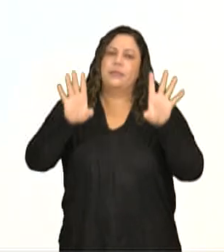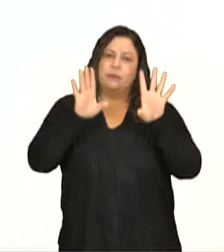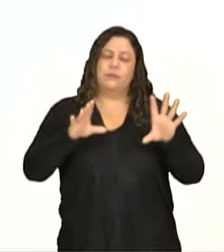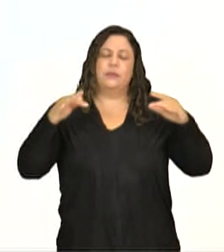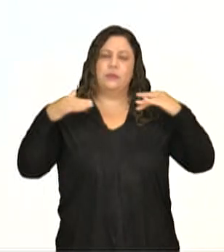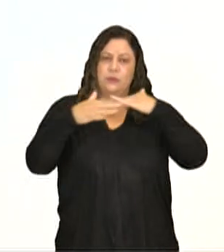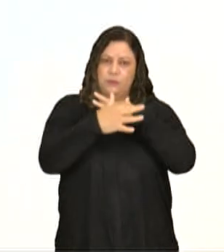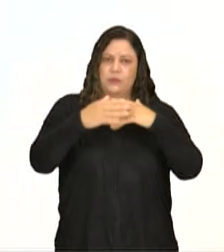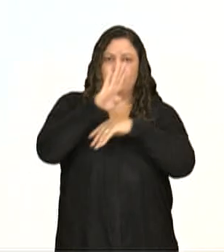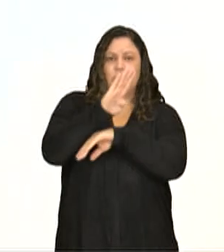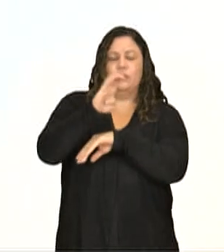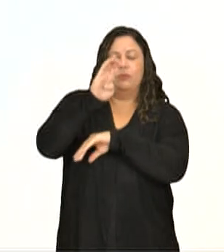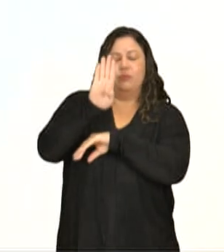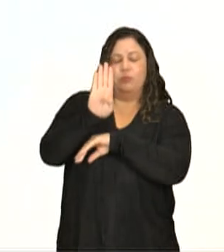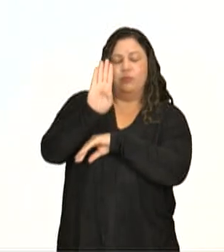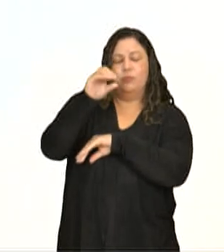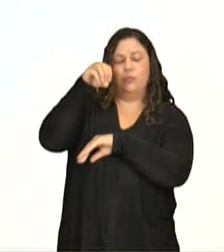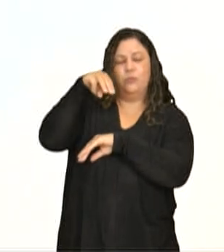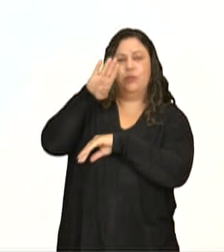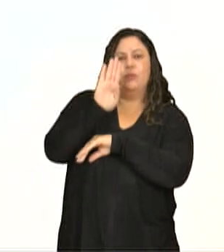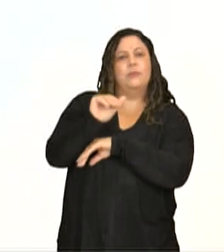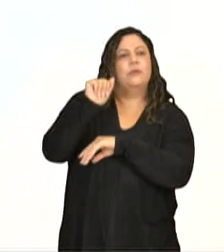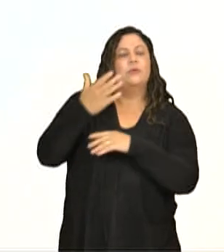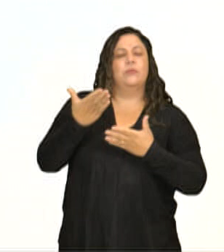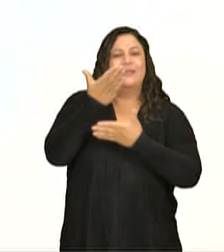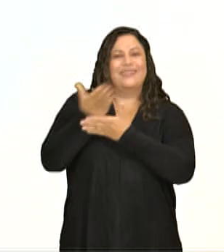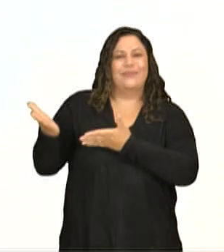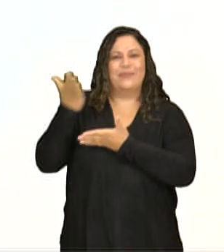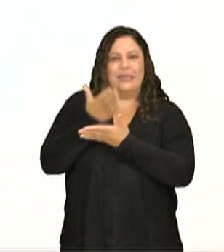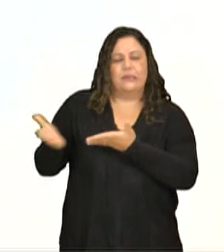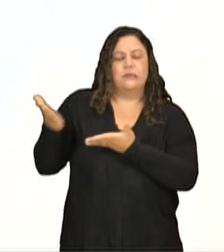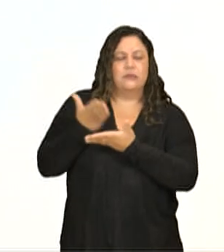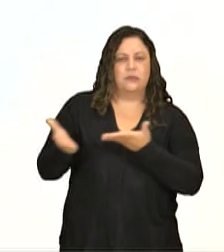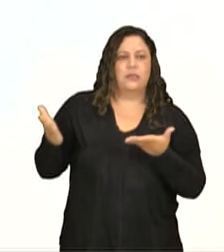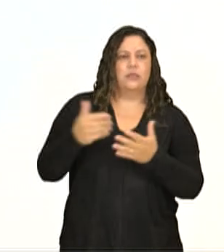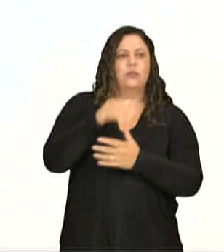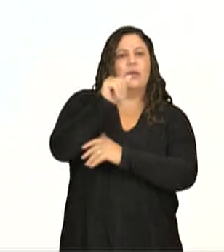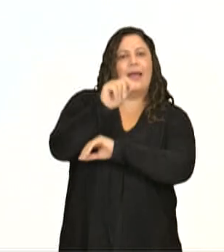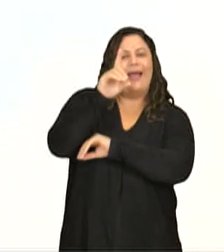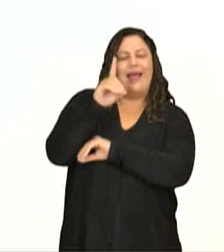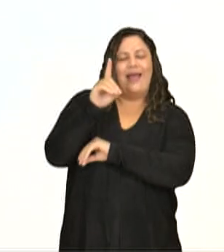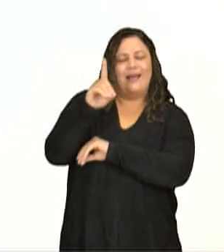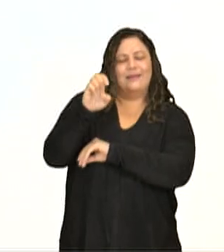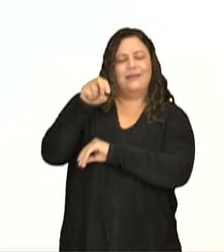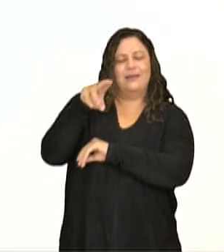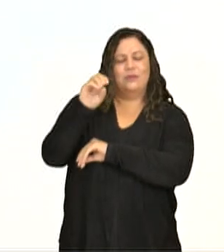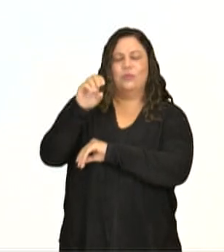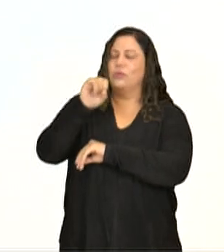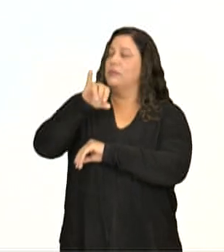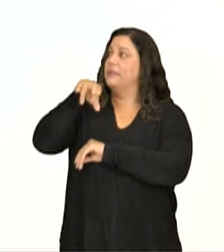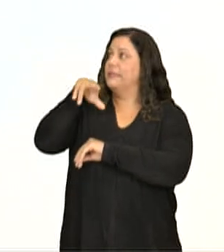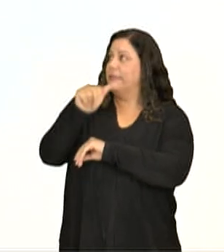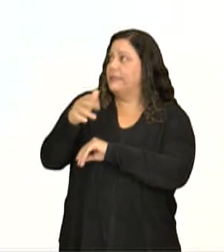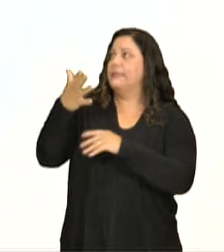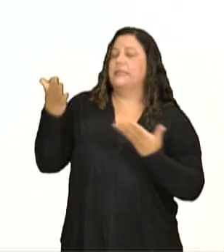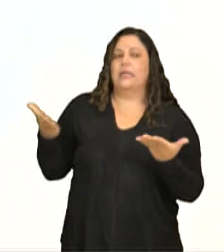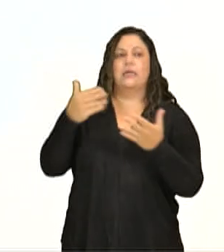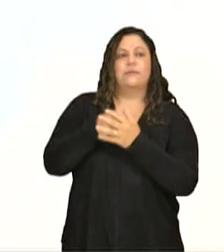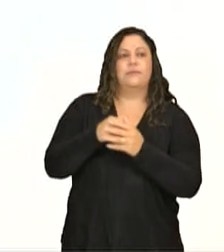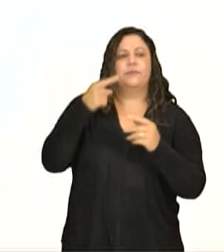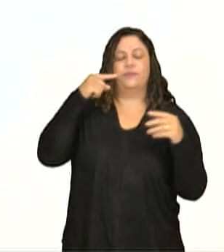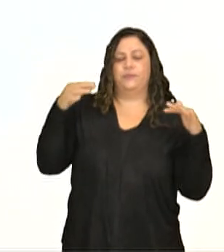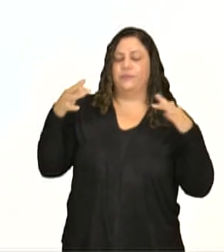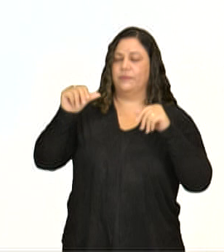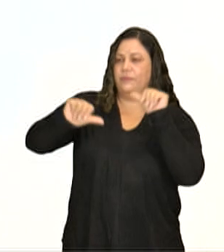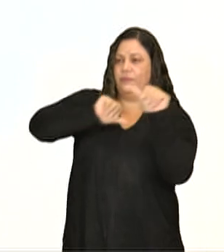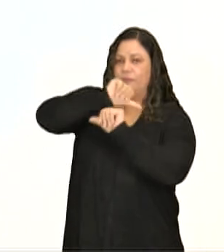na bomba, ela acaba perdendo um grupo fosfato e se tornando adenosina difosfato. Então, de ATP, ela vira